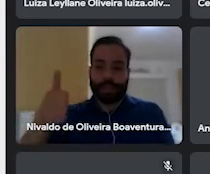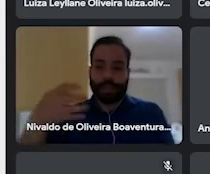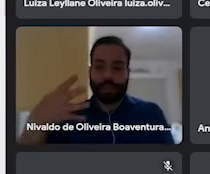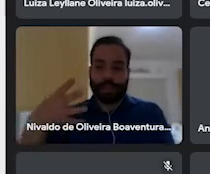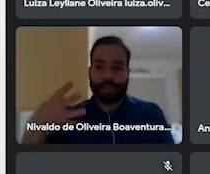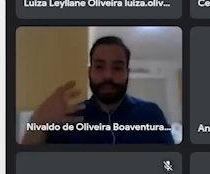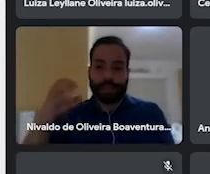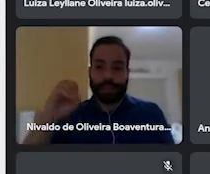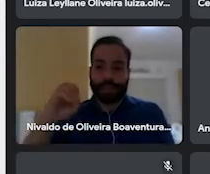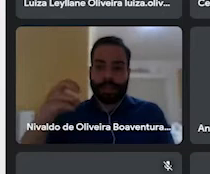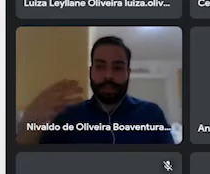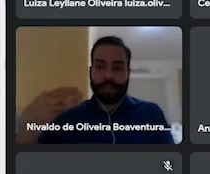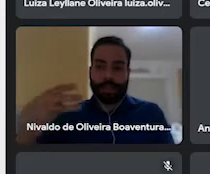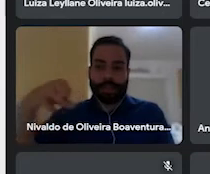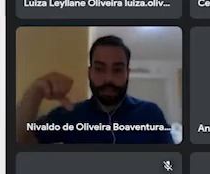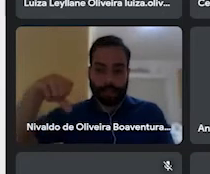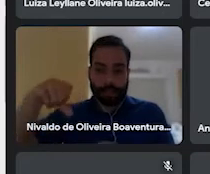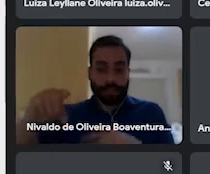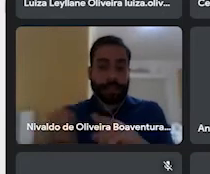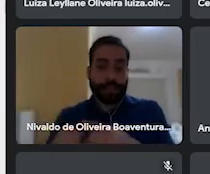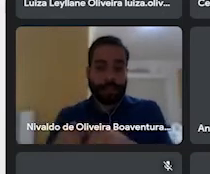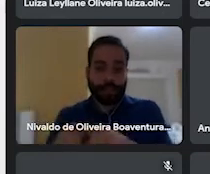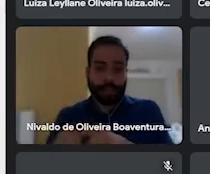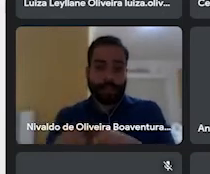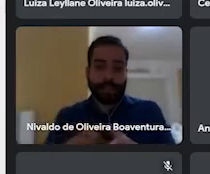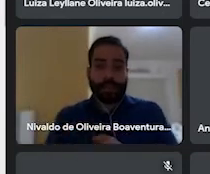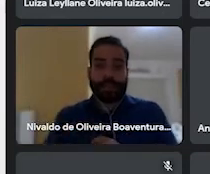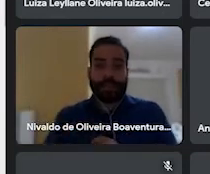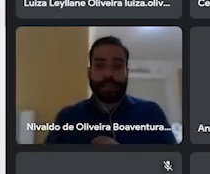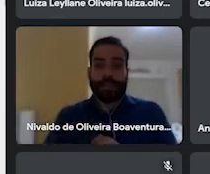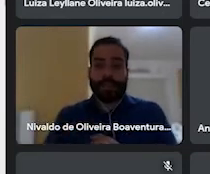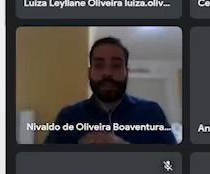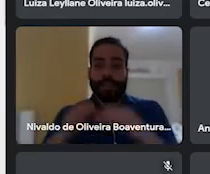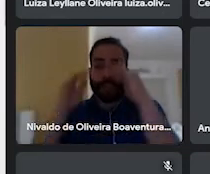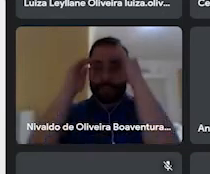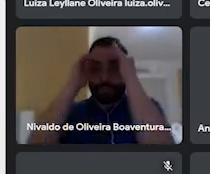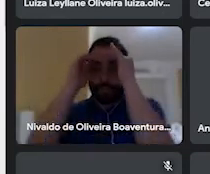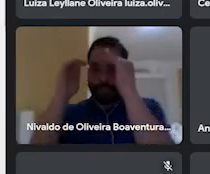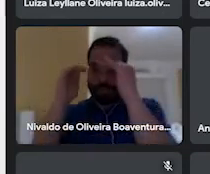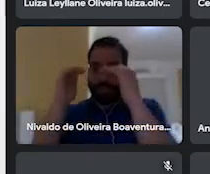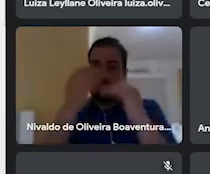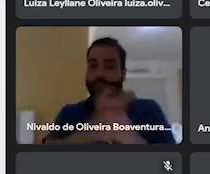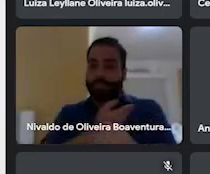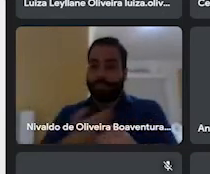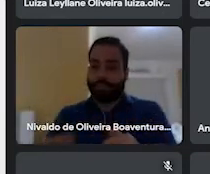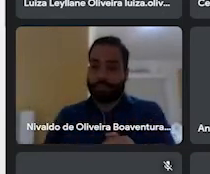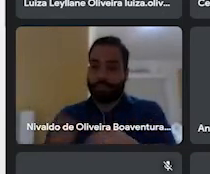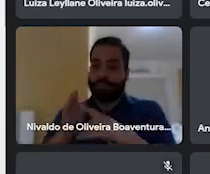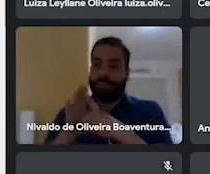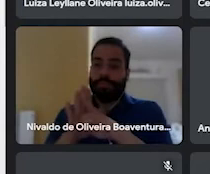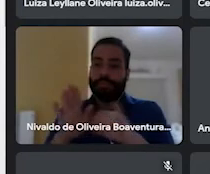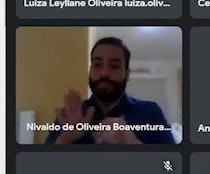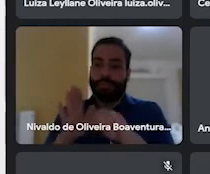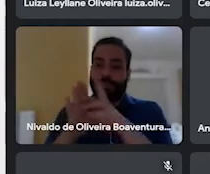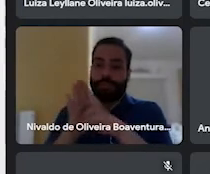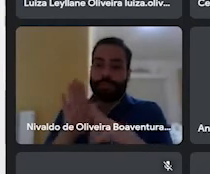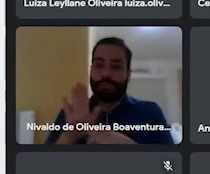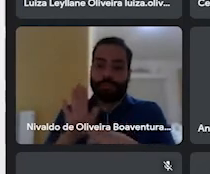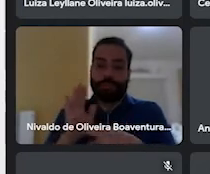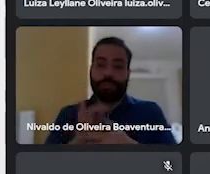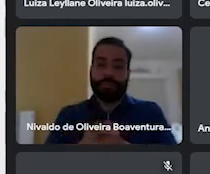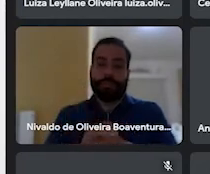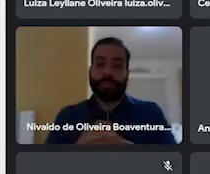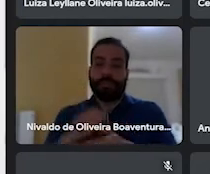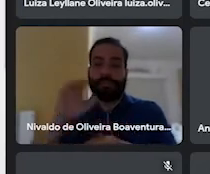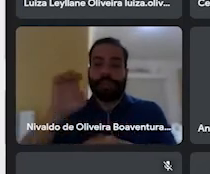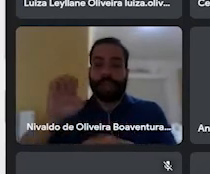as regulamentações do Ministério do Trabalho, equipamentos de proteção coletiva,